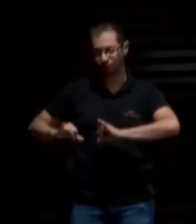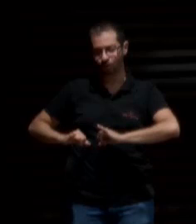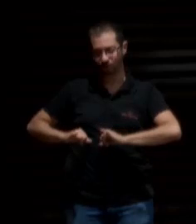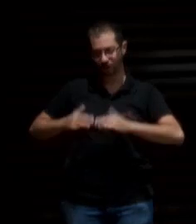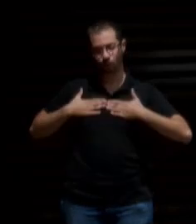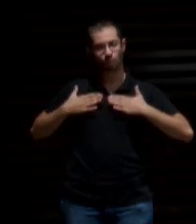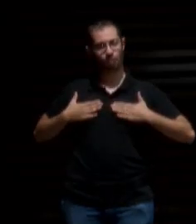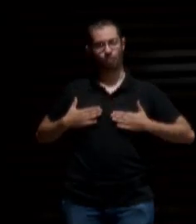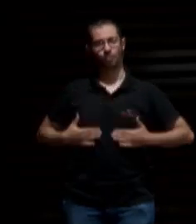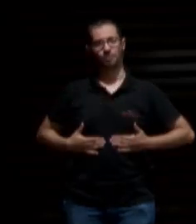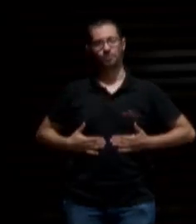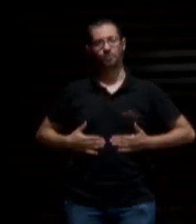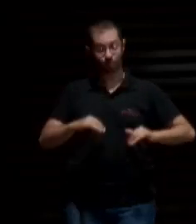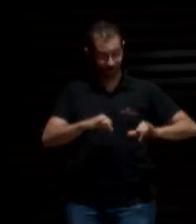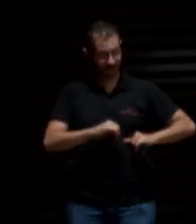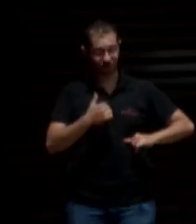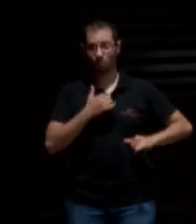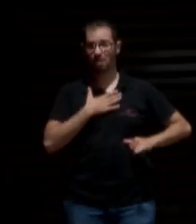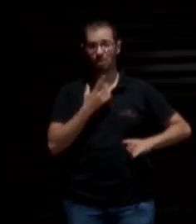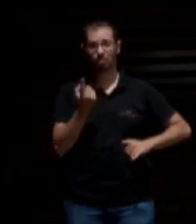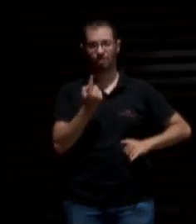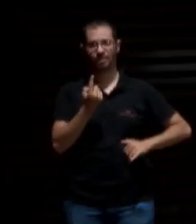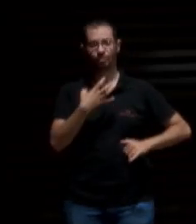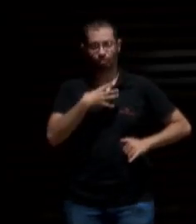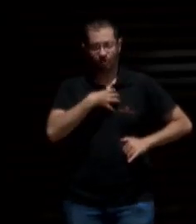de partilhar dos seus sofrimentos.